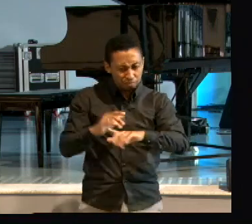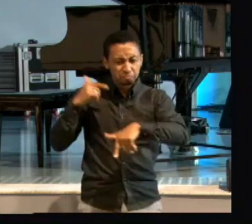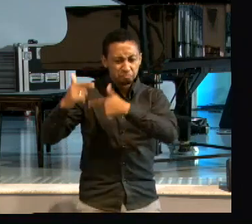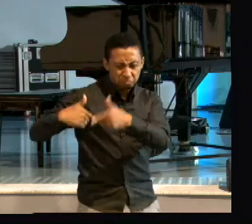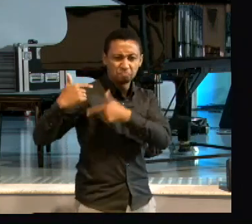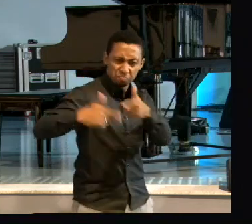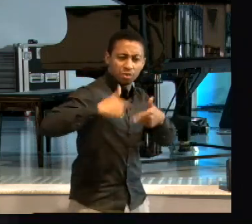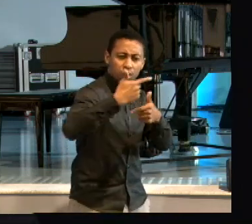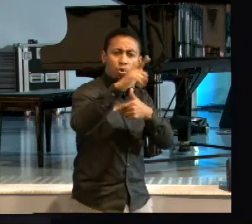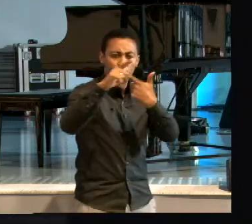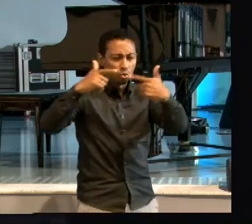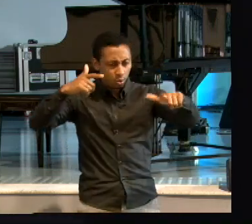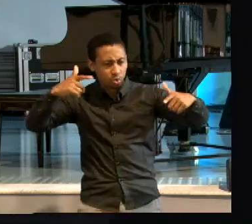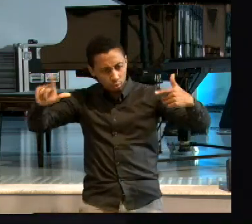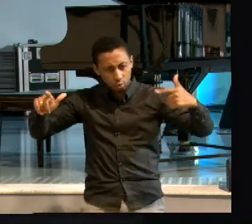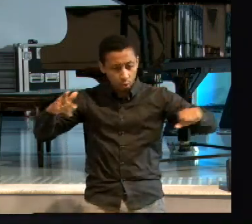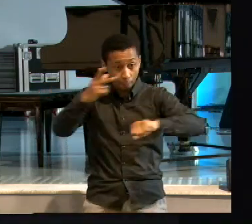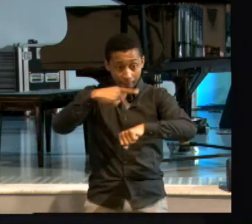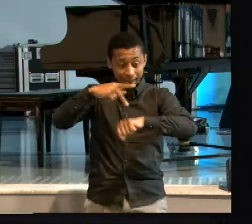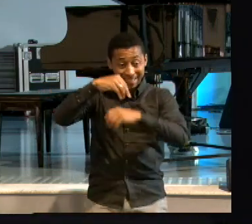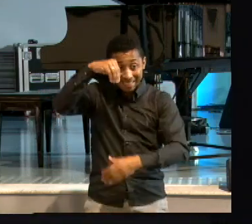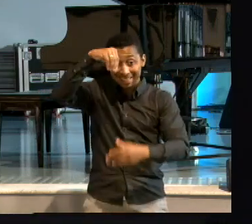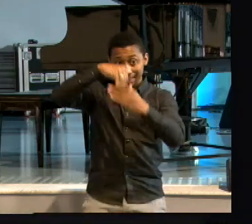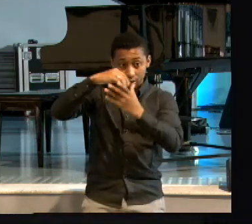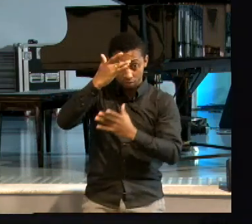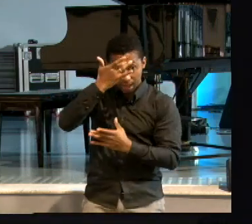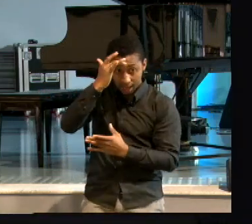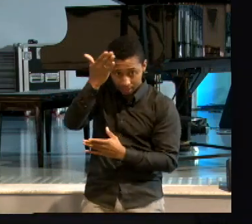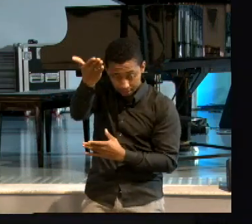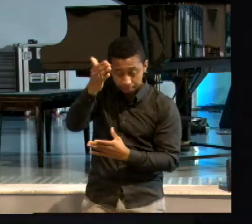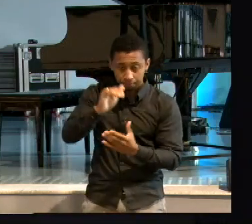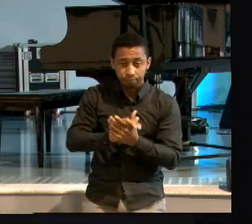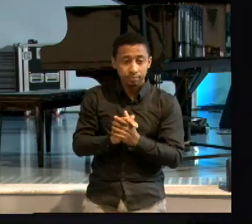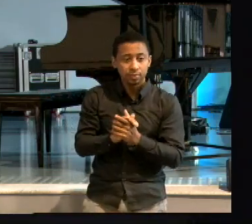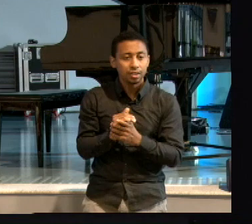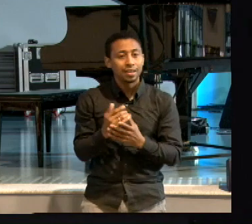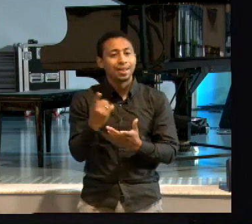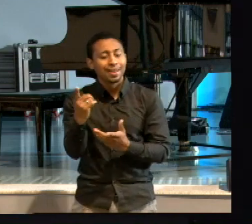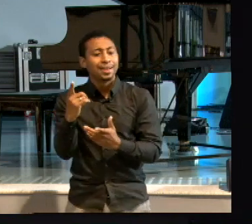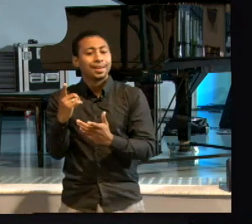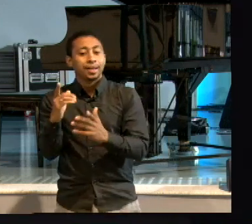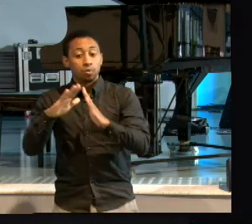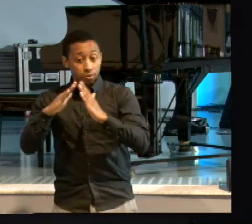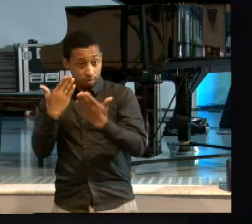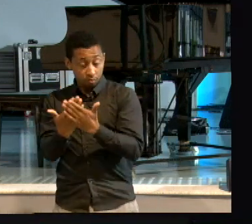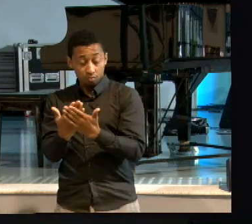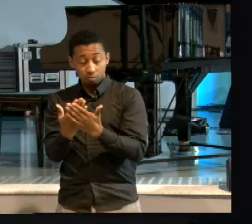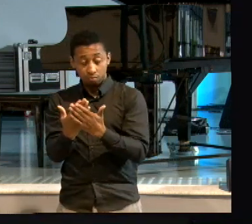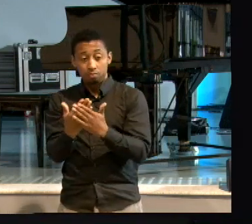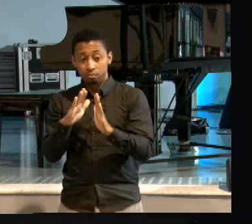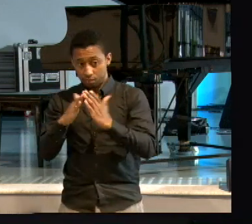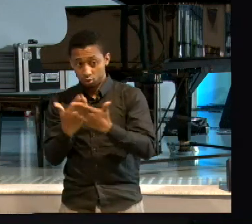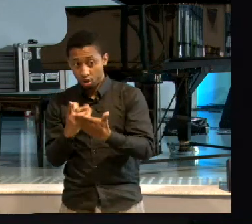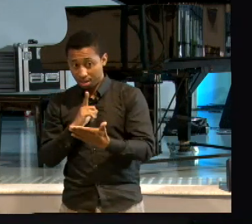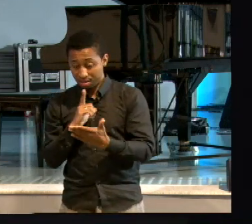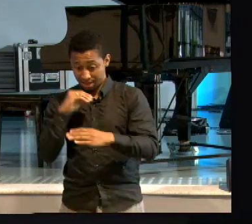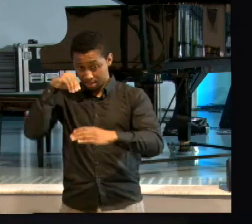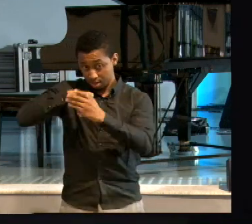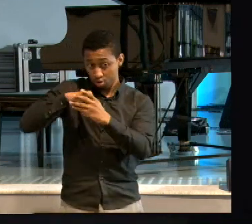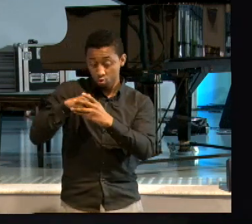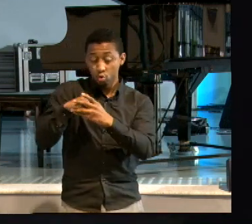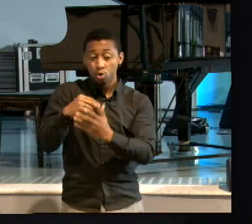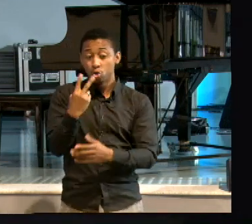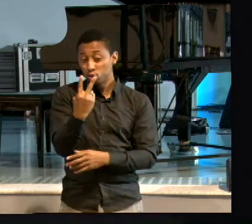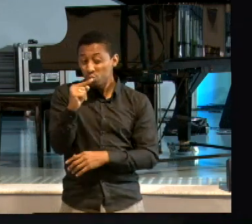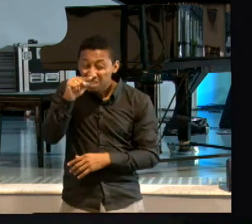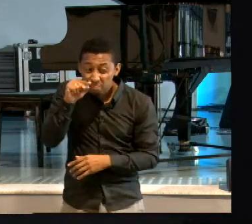outros países da Ásia. Só na Índia, eles têm uma escola com mais de 2.000 crianças